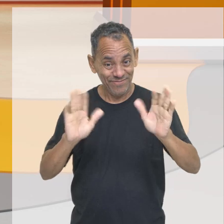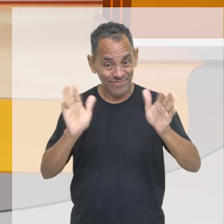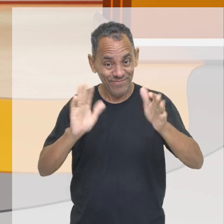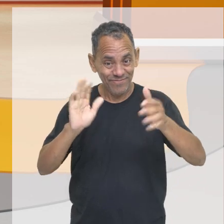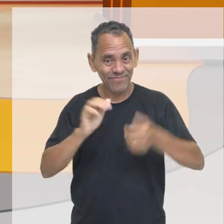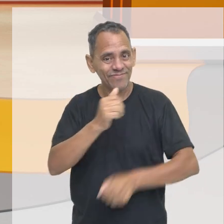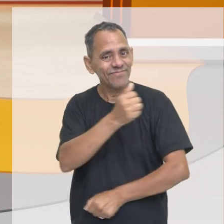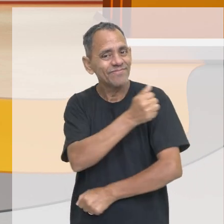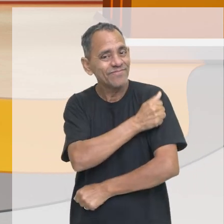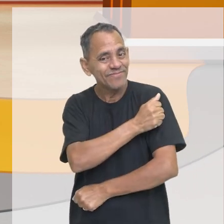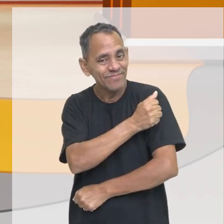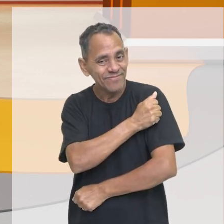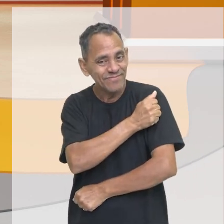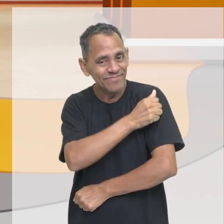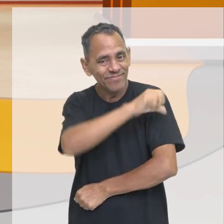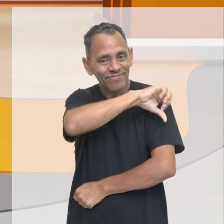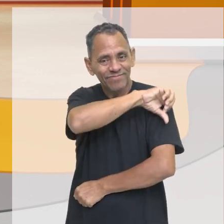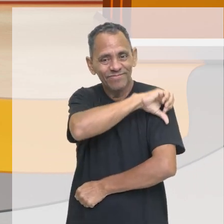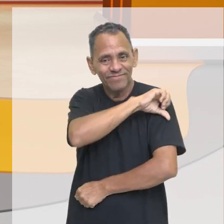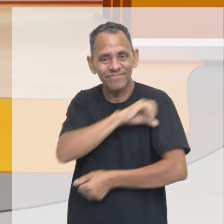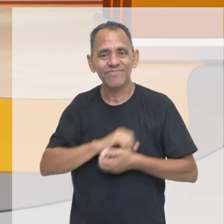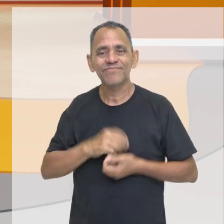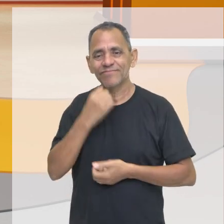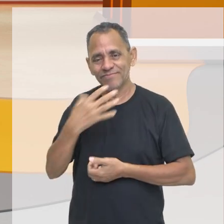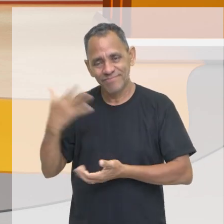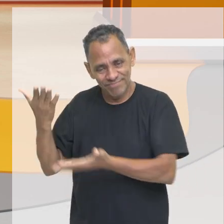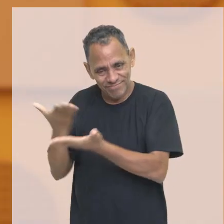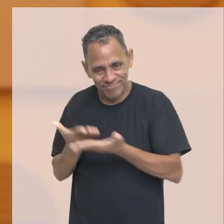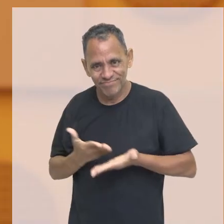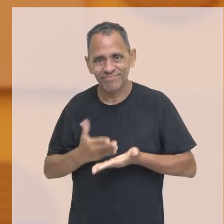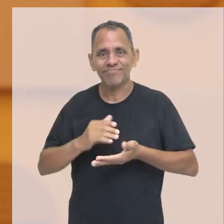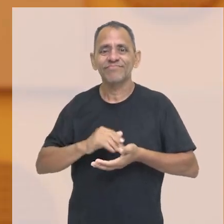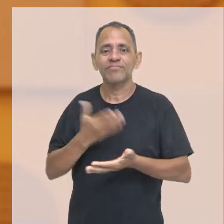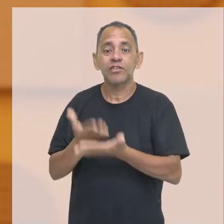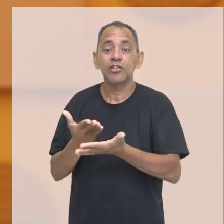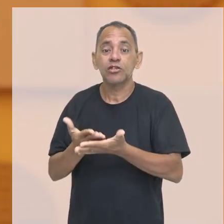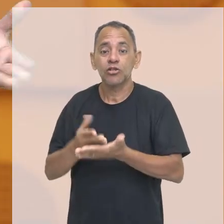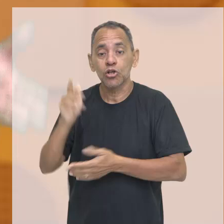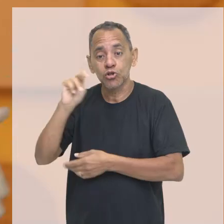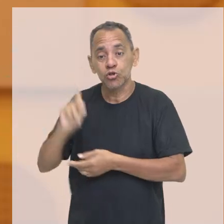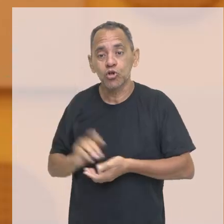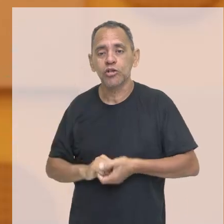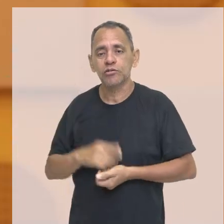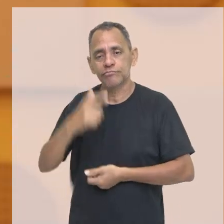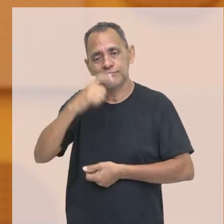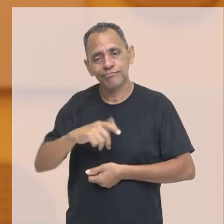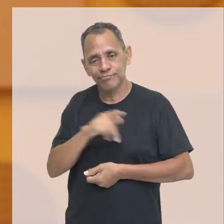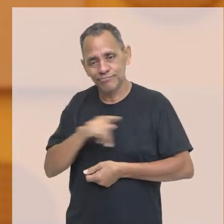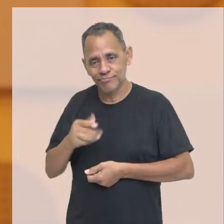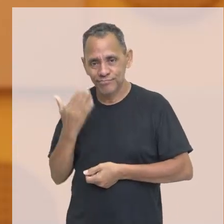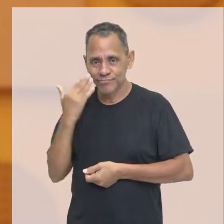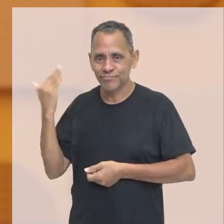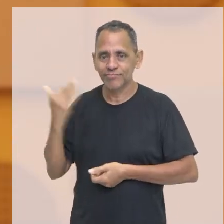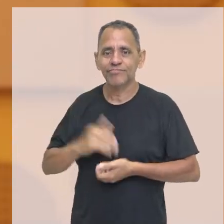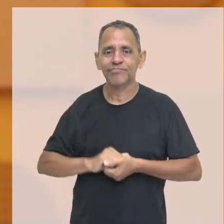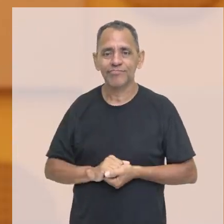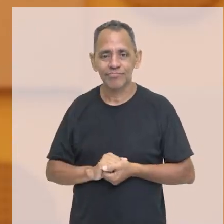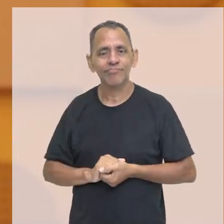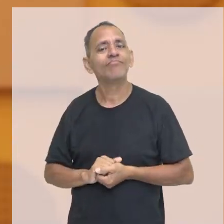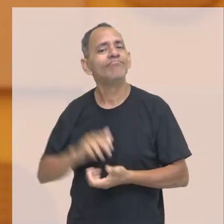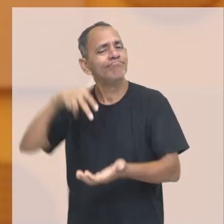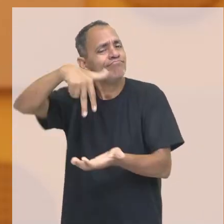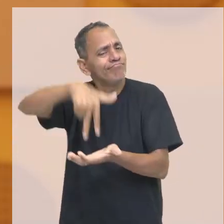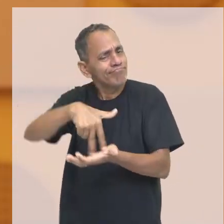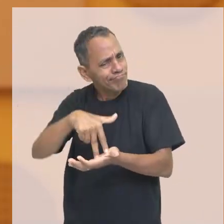Turminha boa do nono ano, sejam bem-vindos a mais uma aula de História. Eu sou o professor Ananias Carvalho, serei o seu